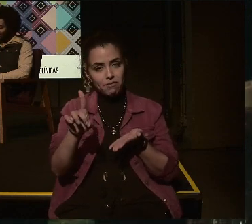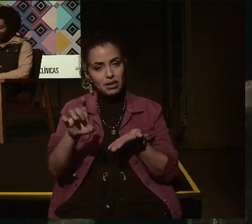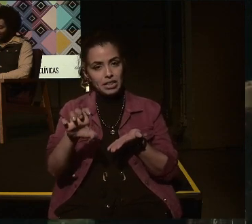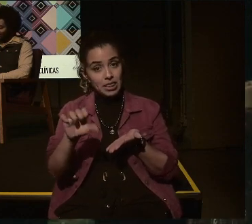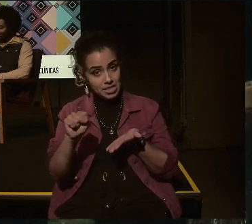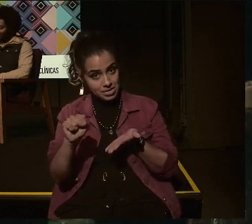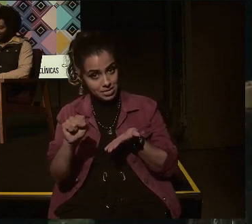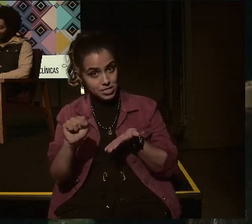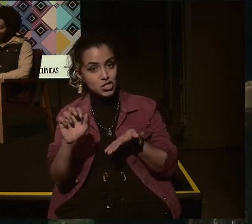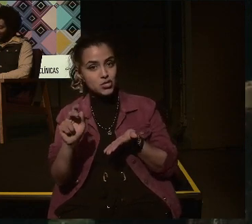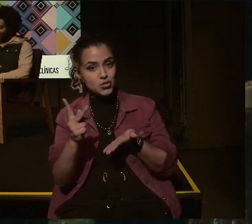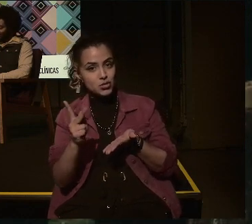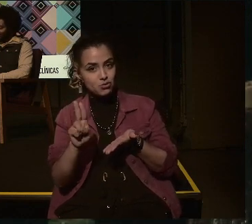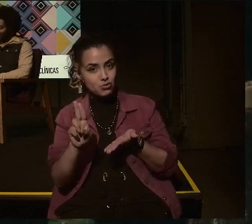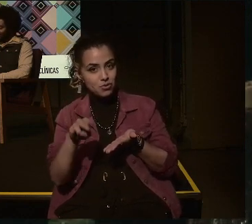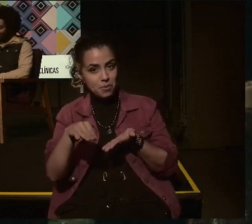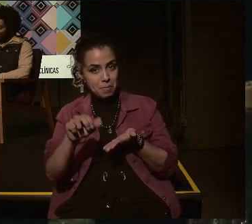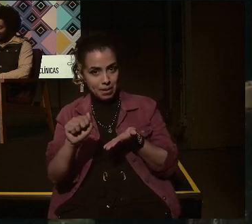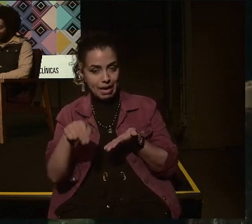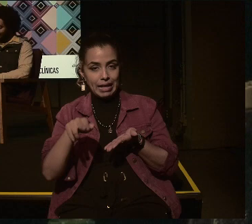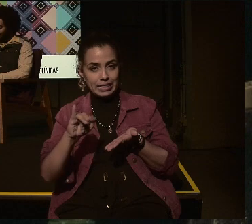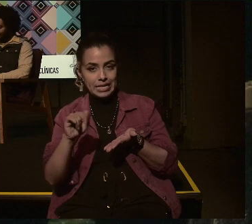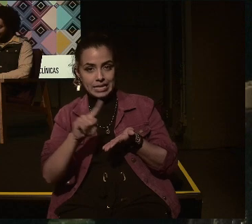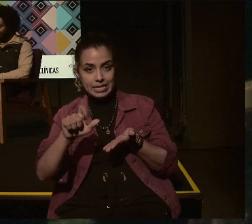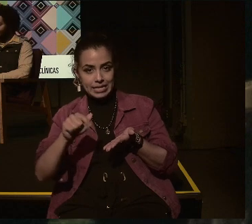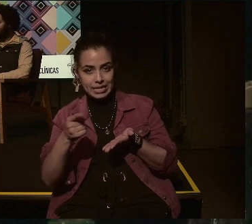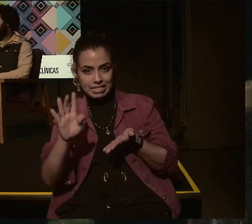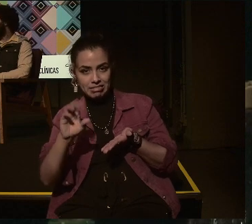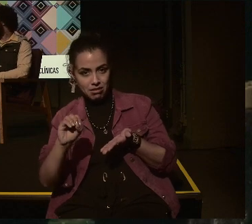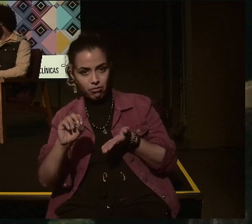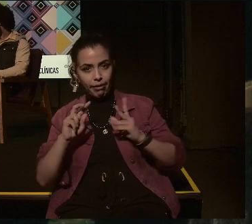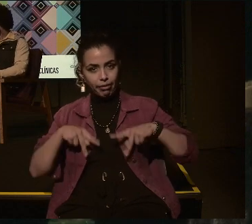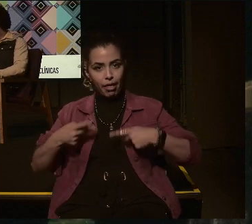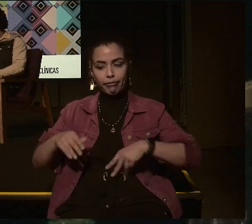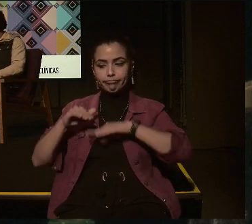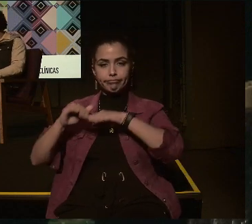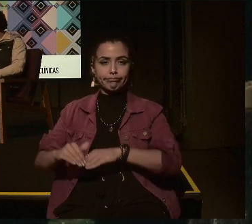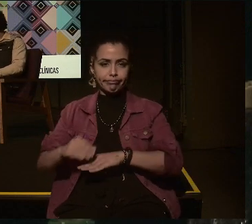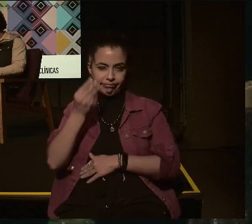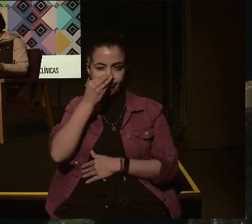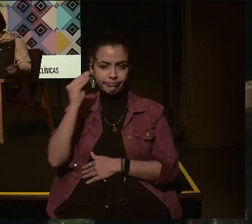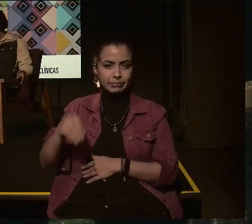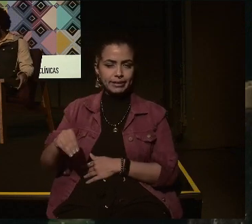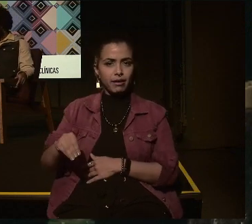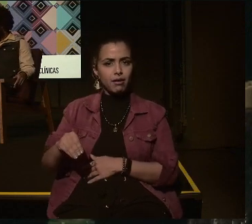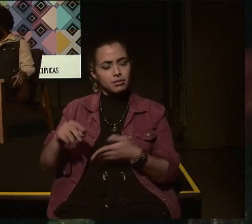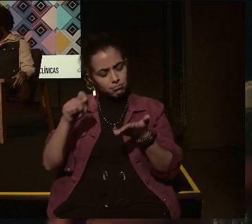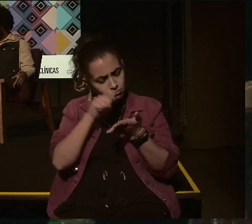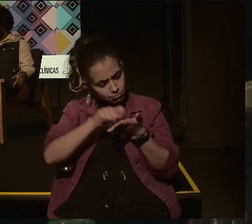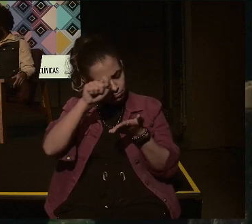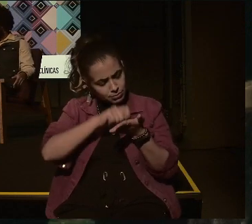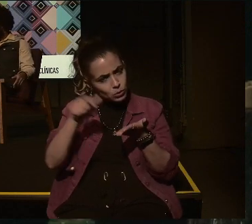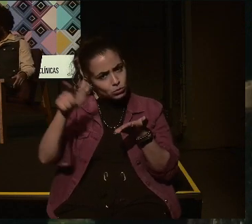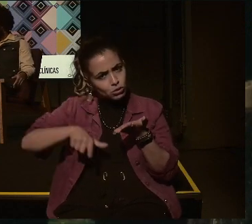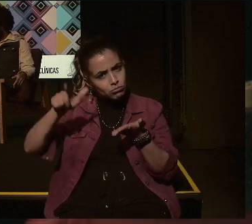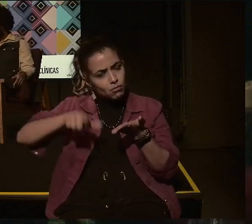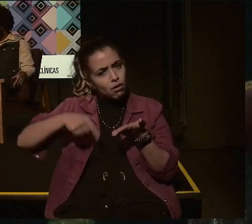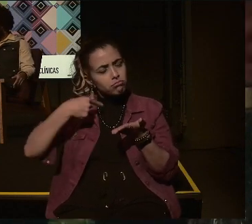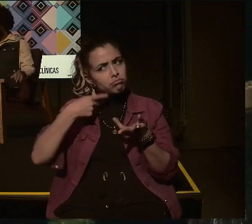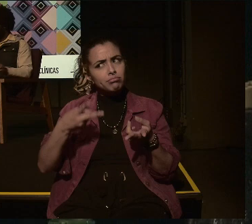pensando o quanto que a gente constantemente se desumaniza, né?